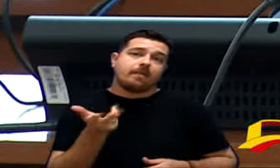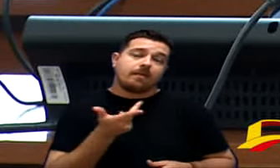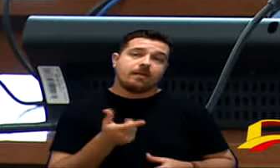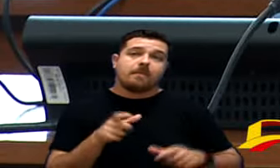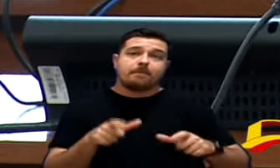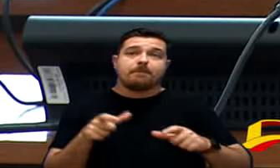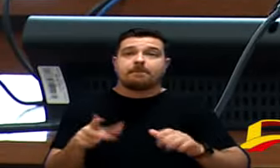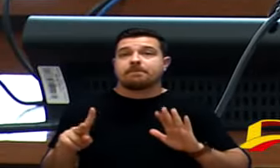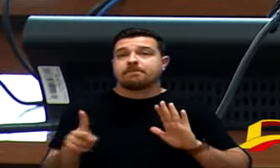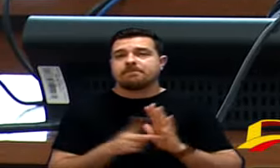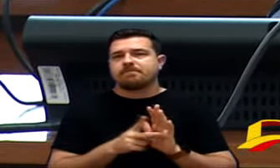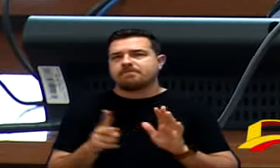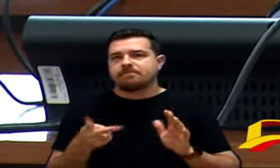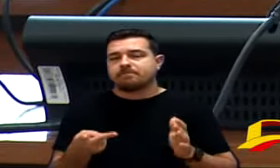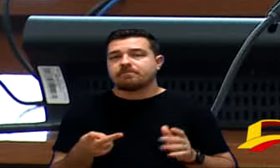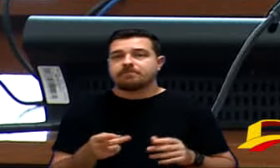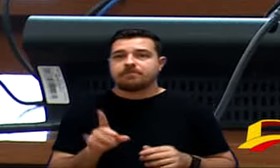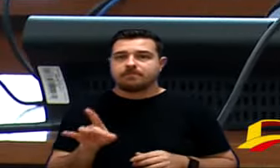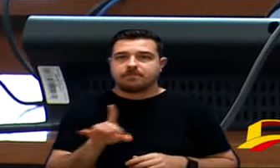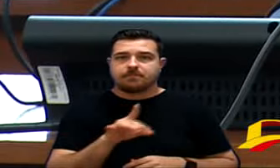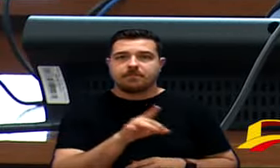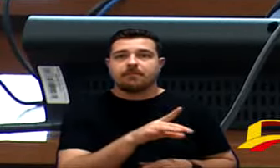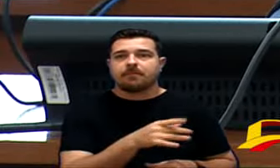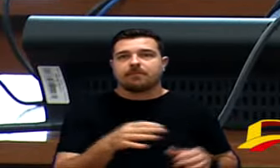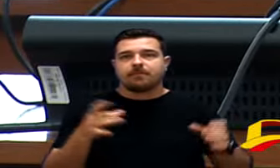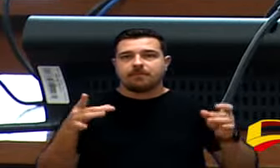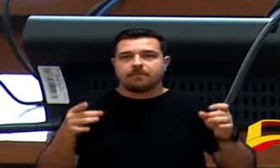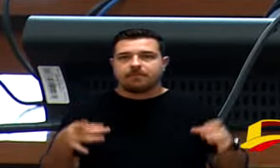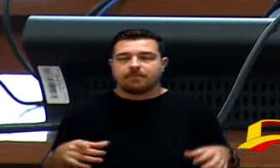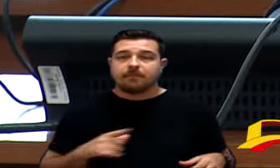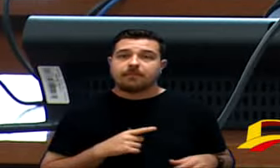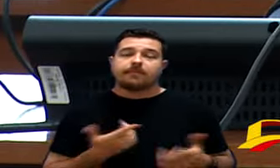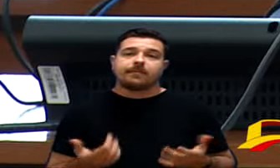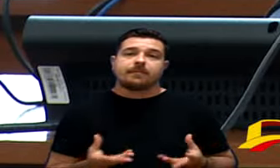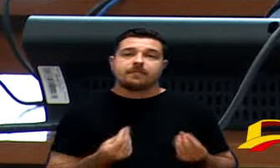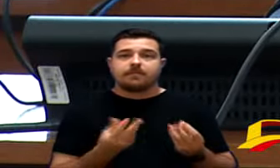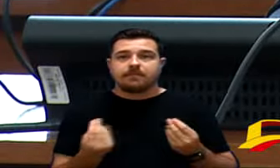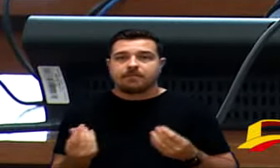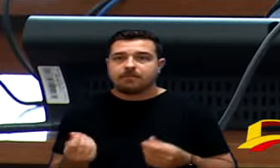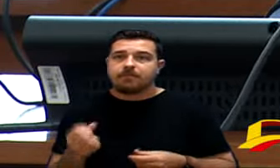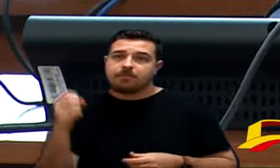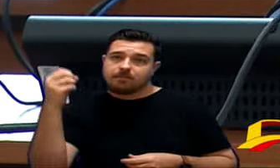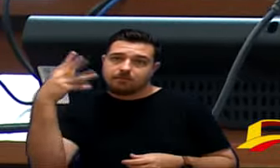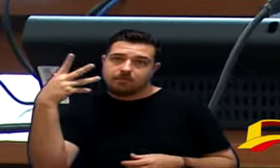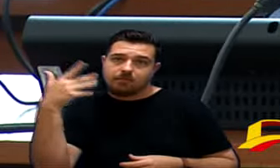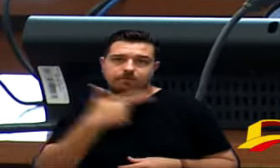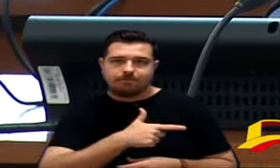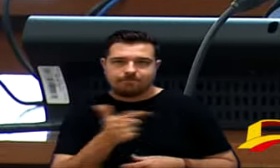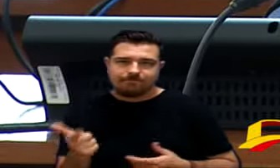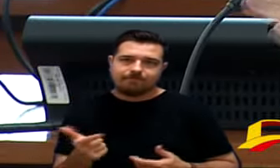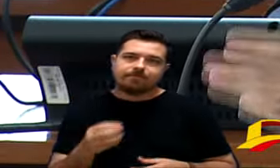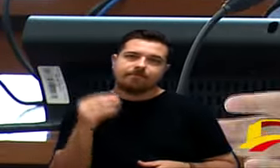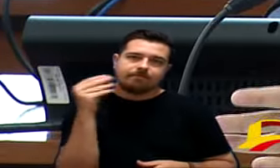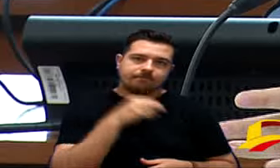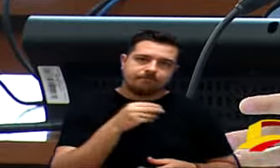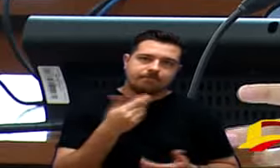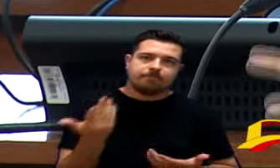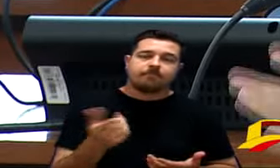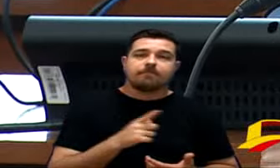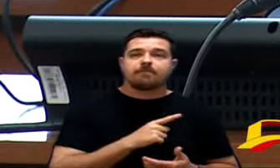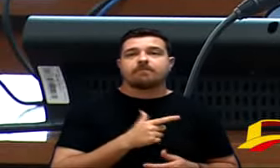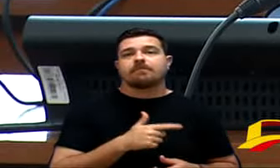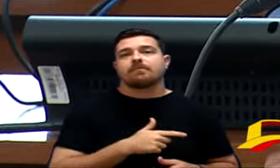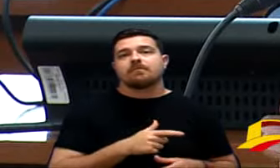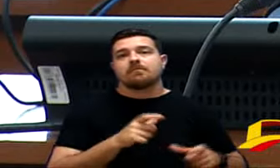bairro tem a sua eh particularidade muitos T locais mal iluminados tem locais que tem